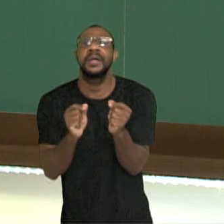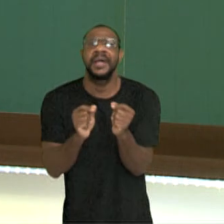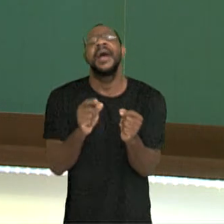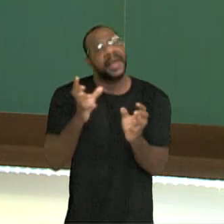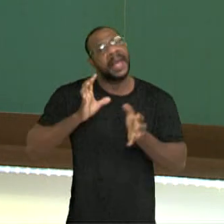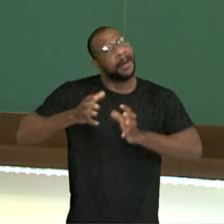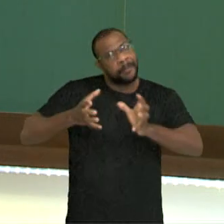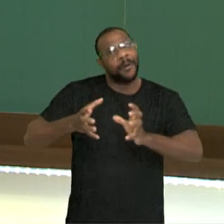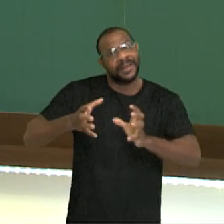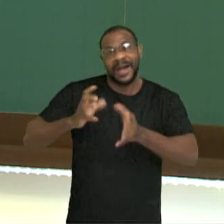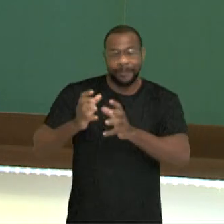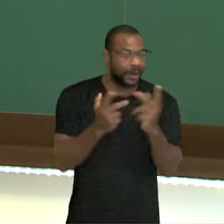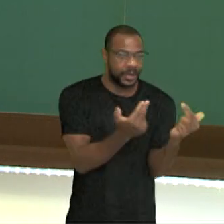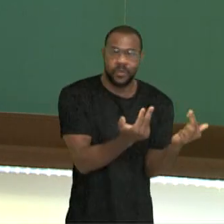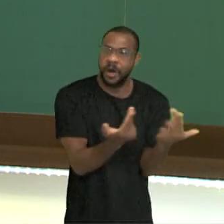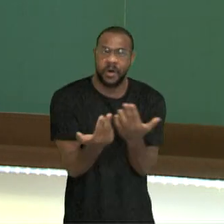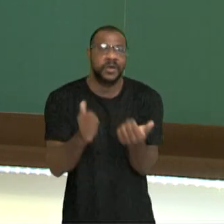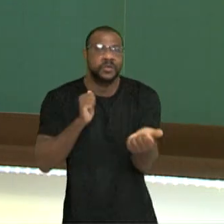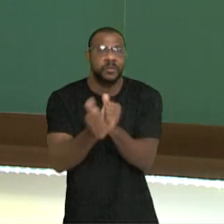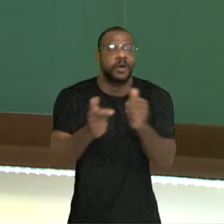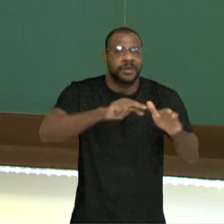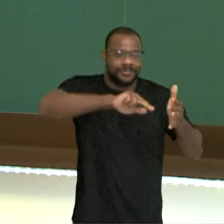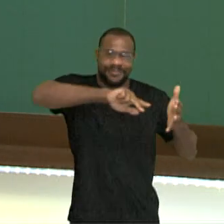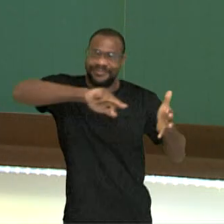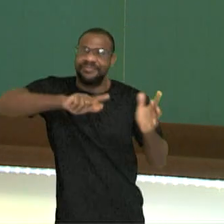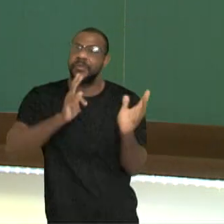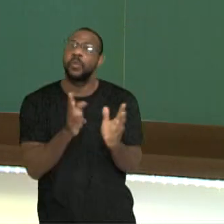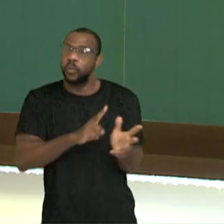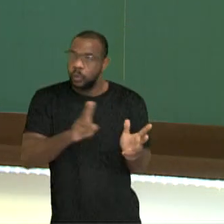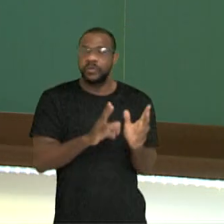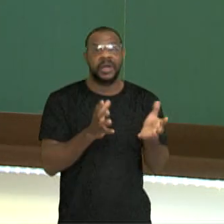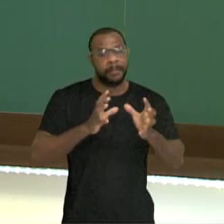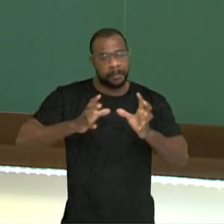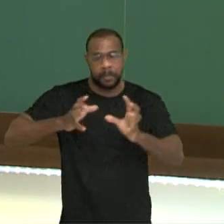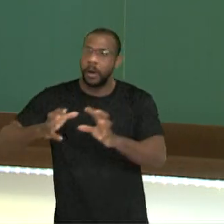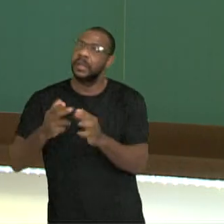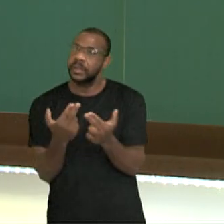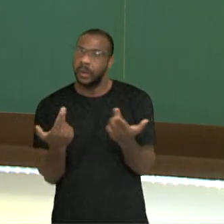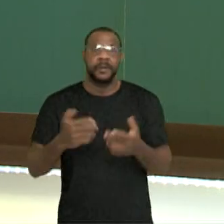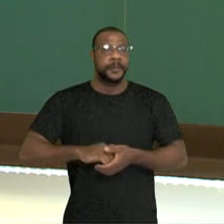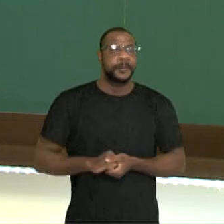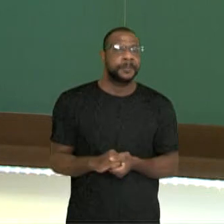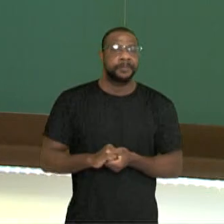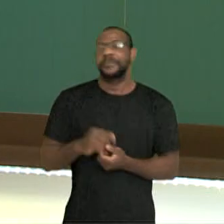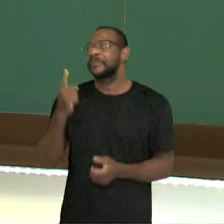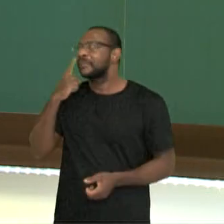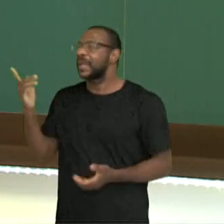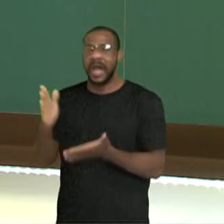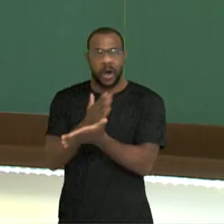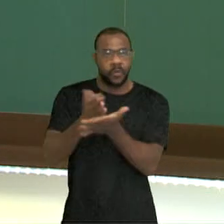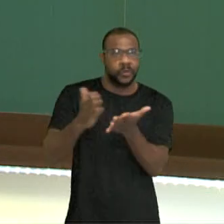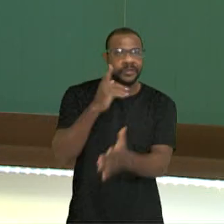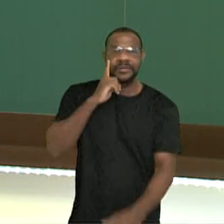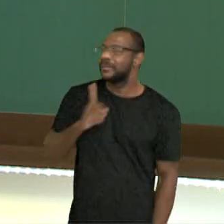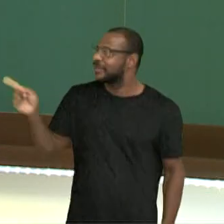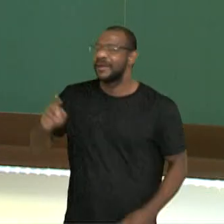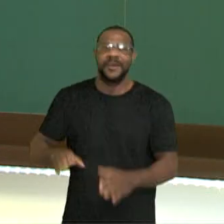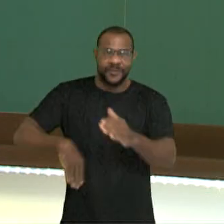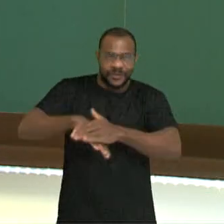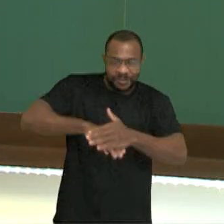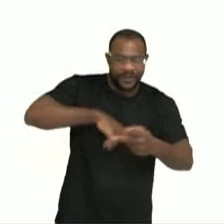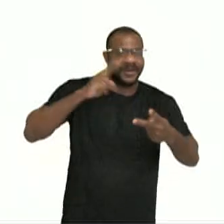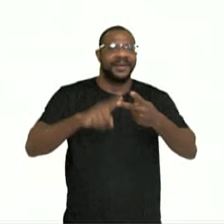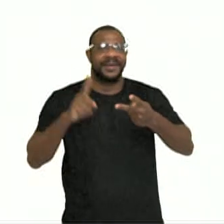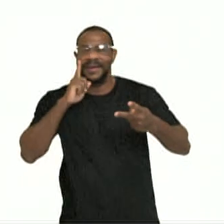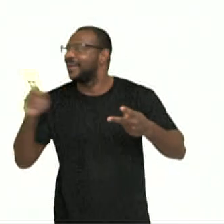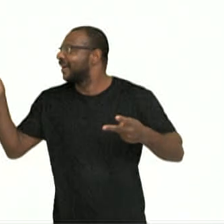que daí não utilizam a bola, mas são esportes coletivos. A gente falou de alguns, né? O caso do futebol,